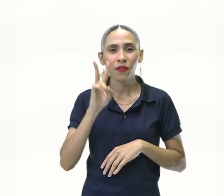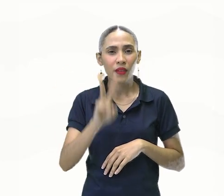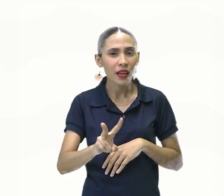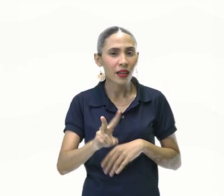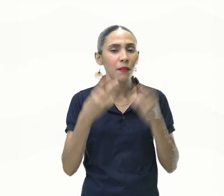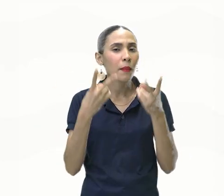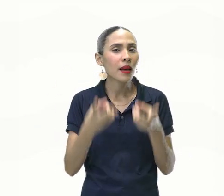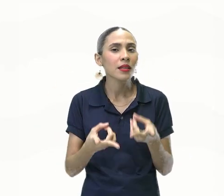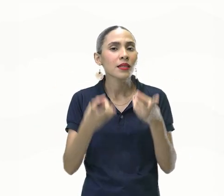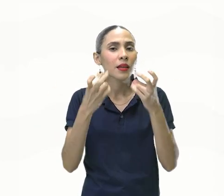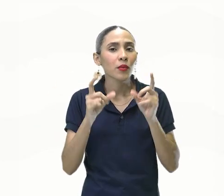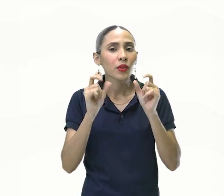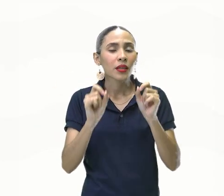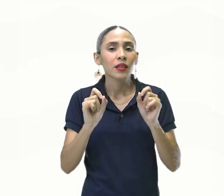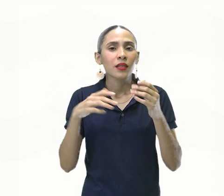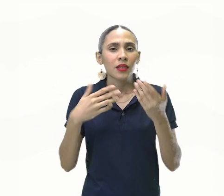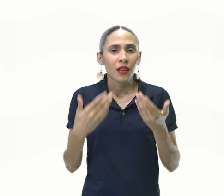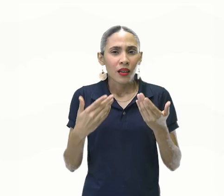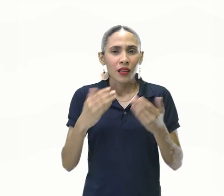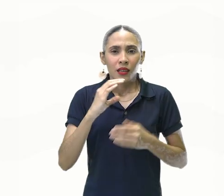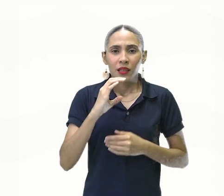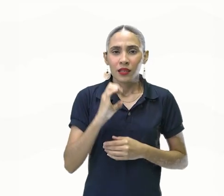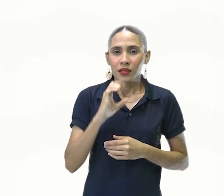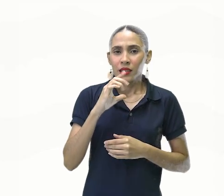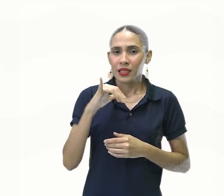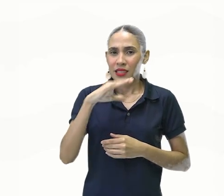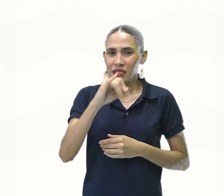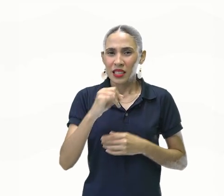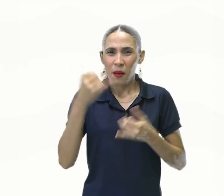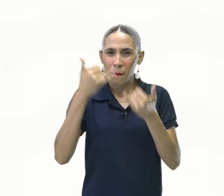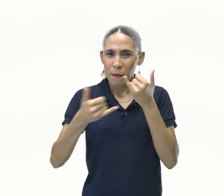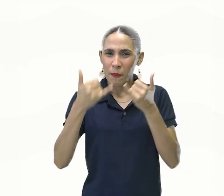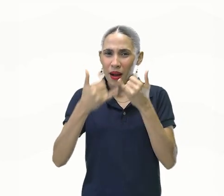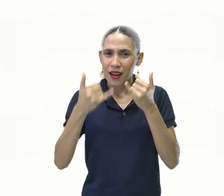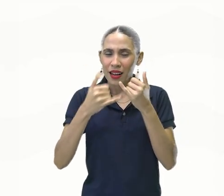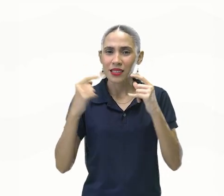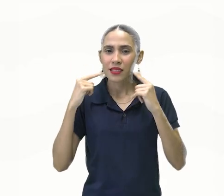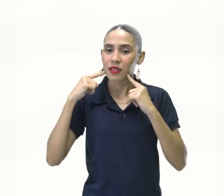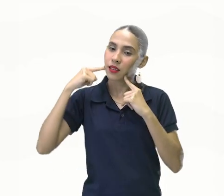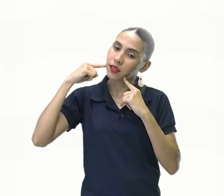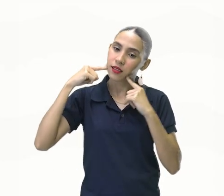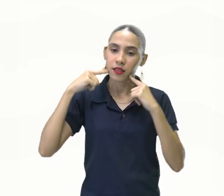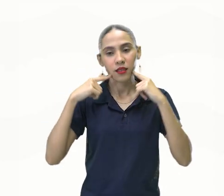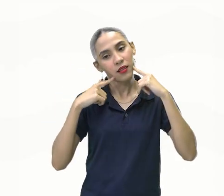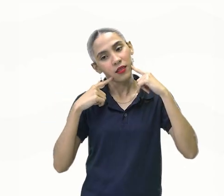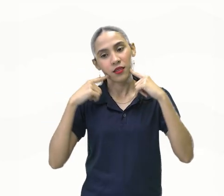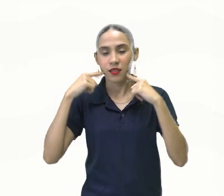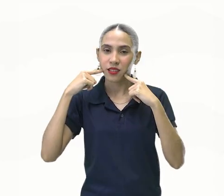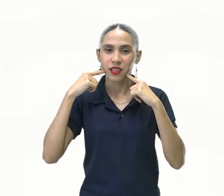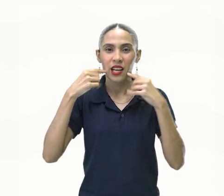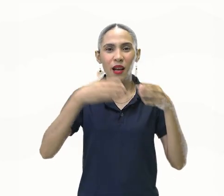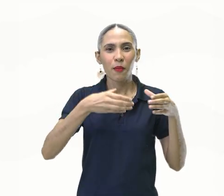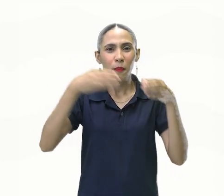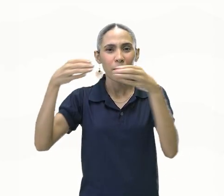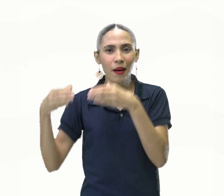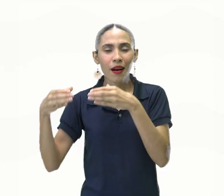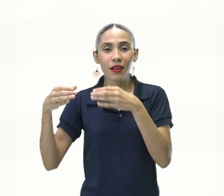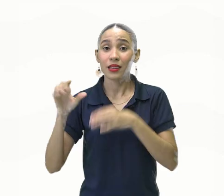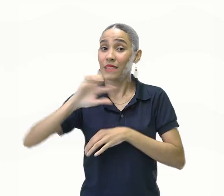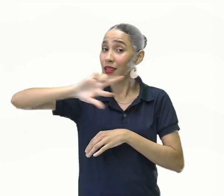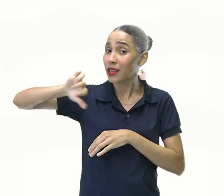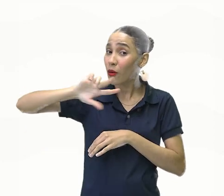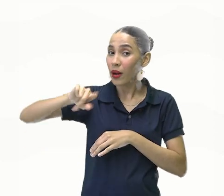aí você olha e percebe o quê? Poxa, a Cecília está sem... A cabeça dela está cortada. Não é, é um